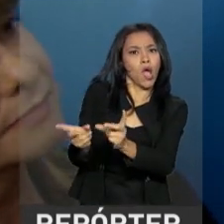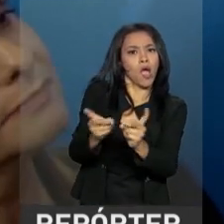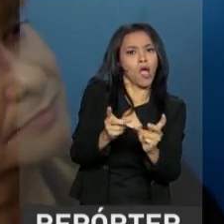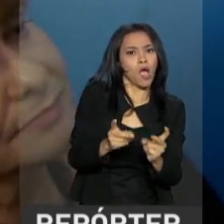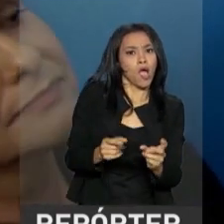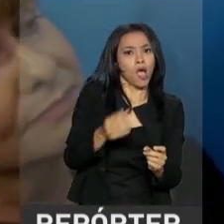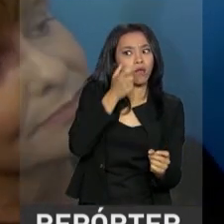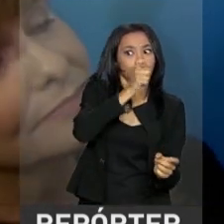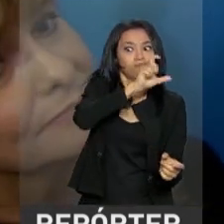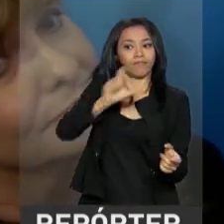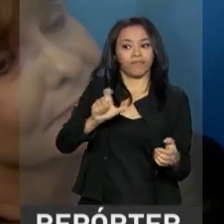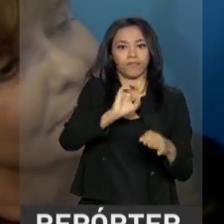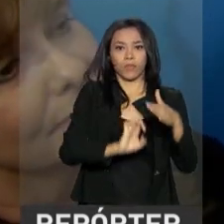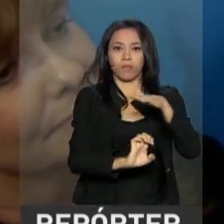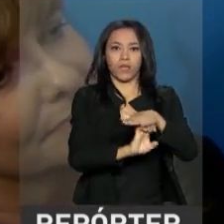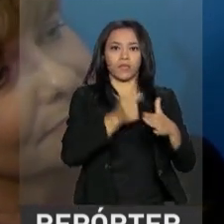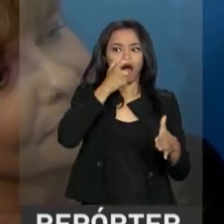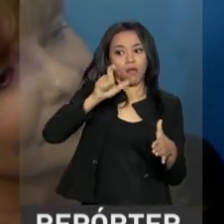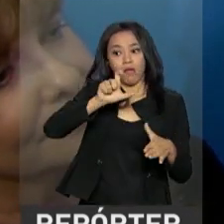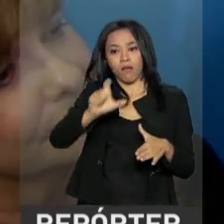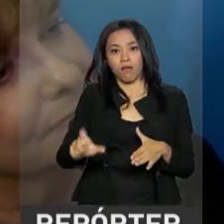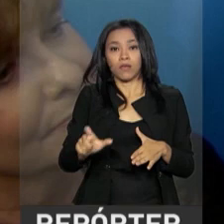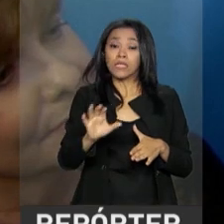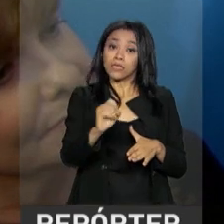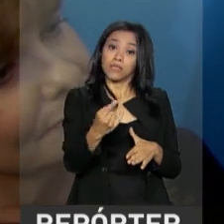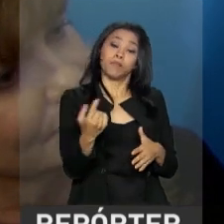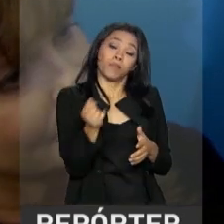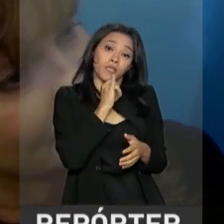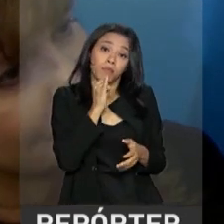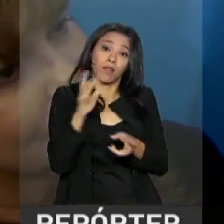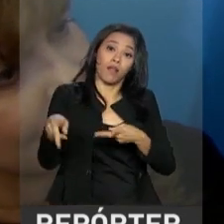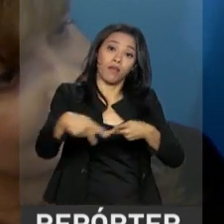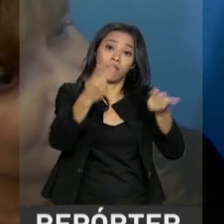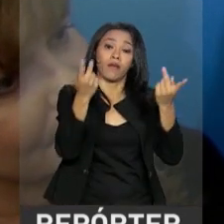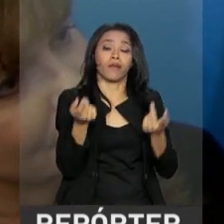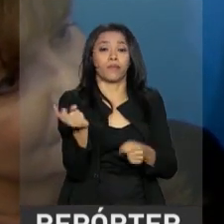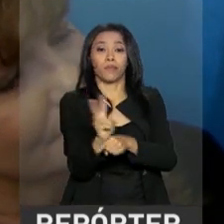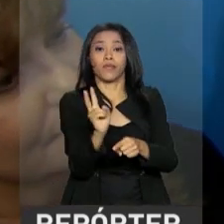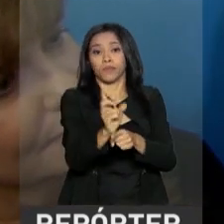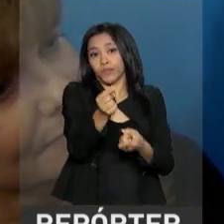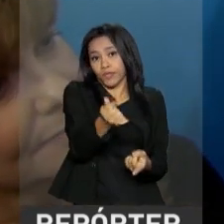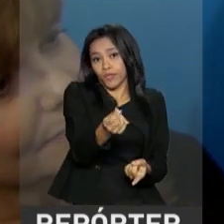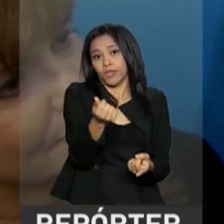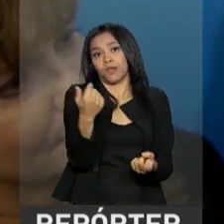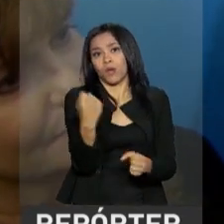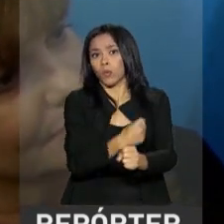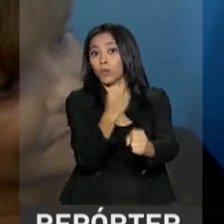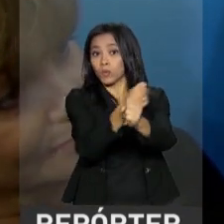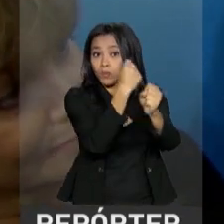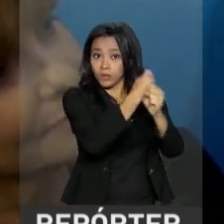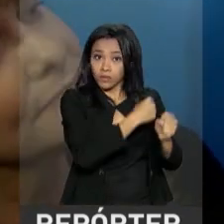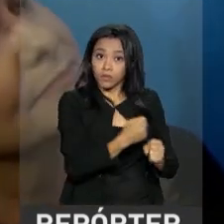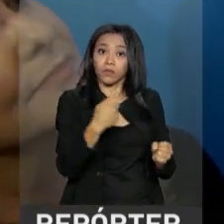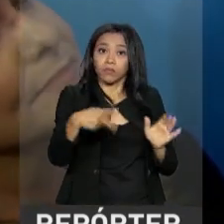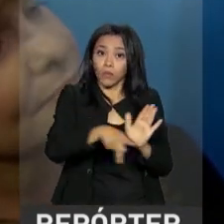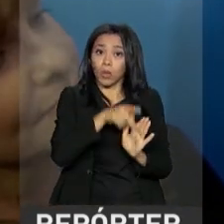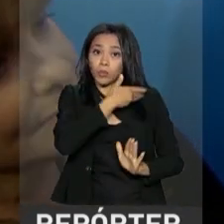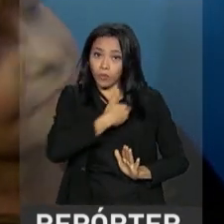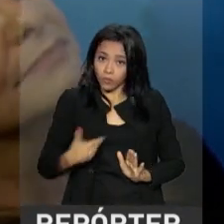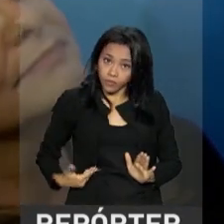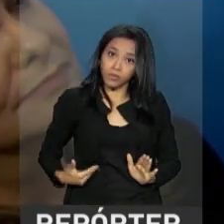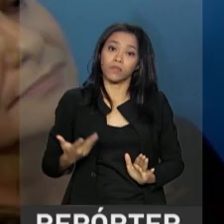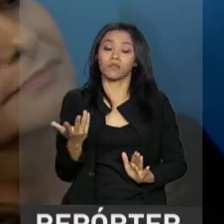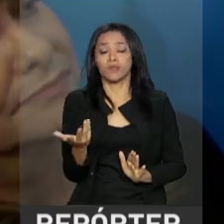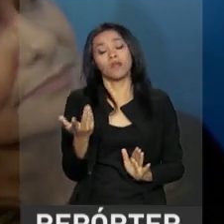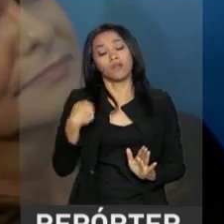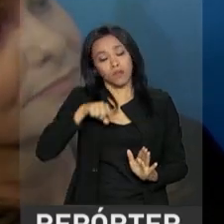com dinheiro em mas o que nós queremos também levar empréstimos para obras públicas emprestam história dos empreendedores que nós quando o mesmo